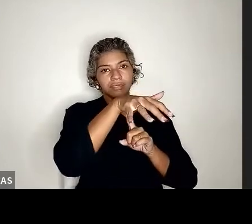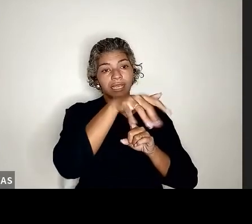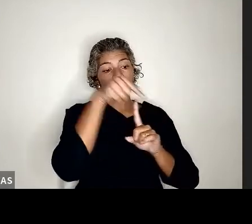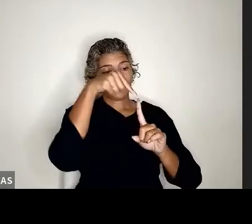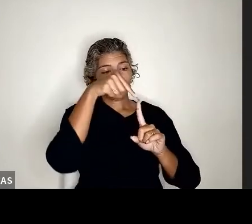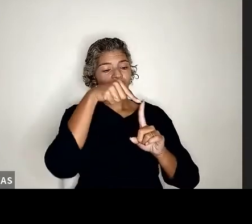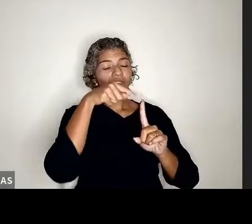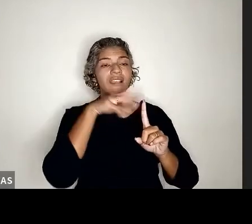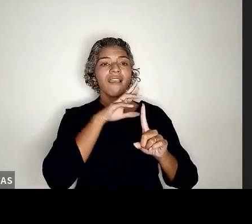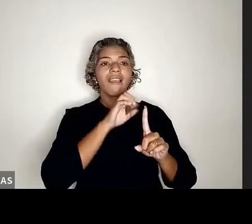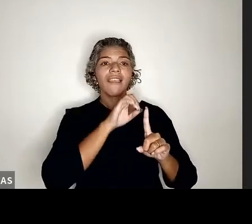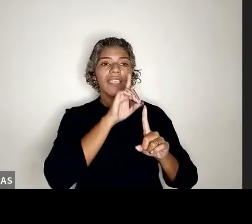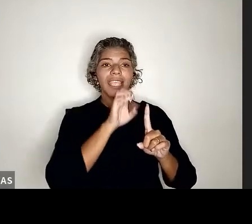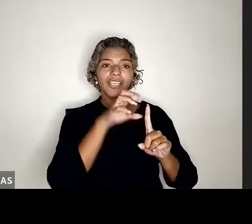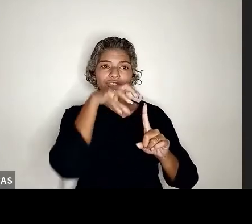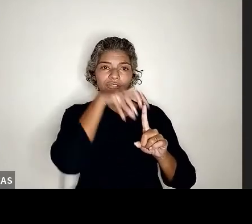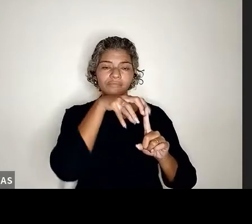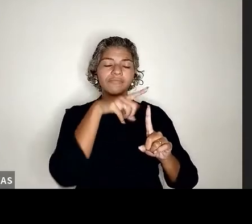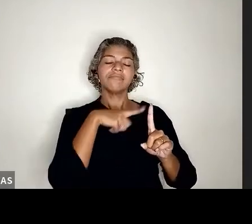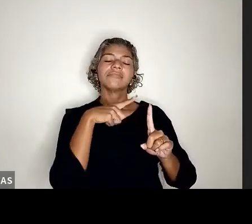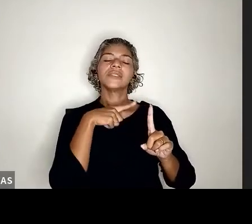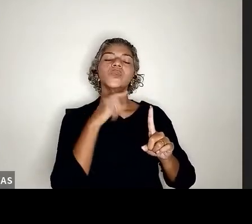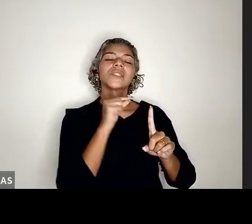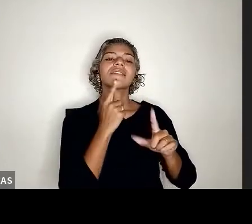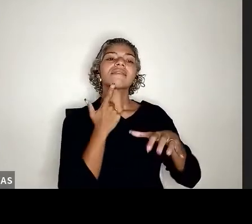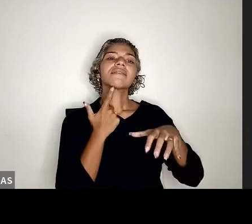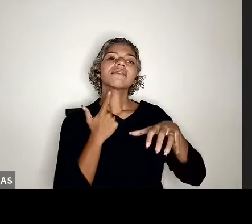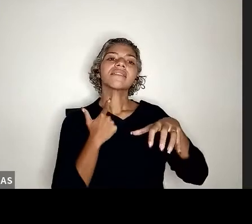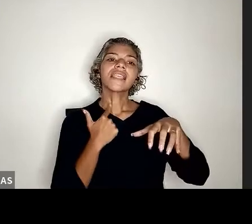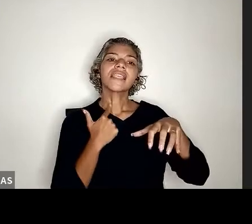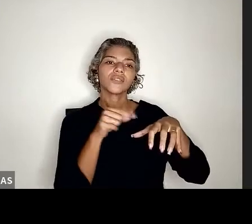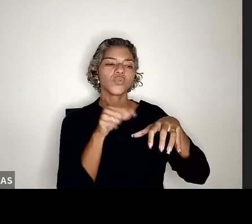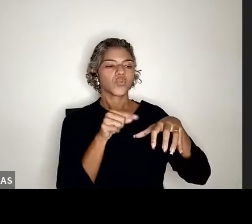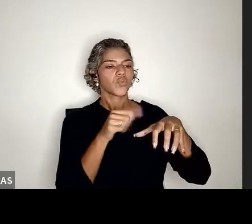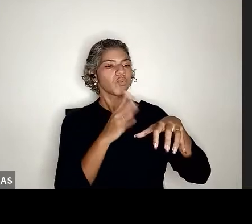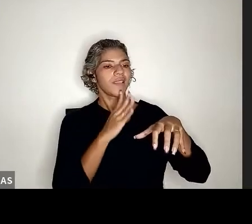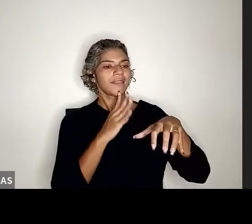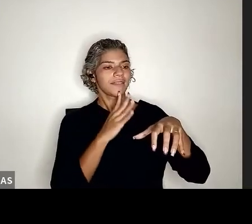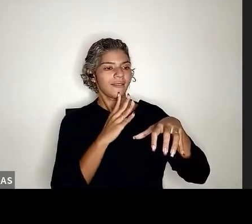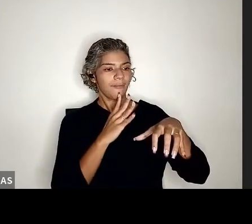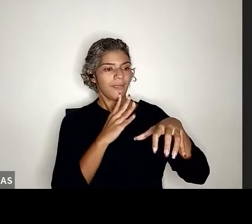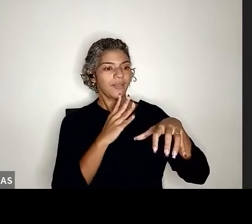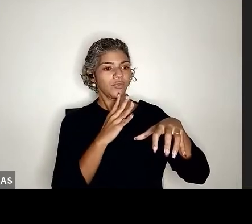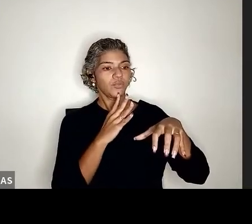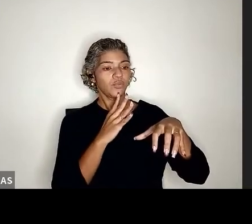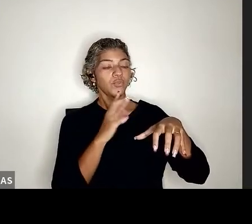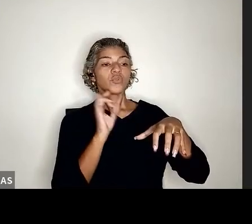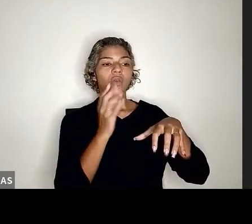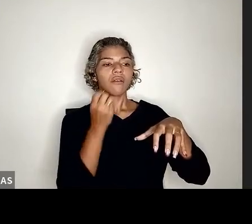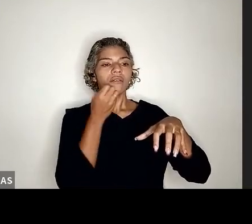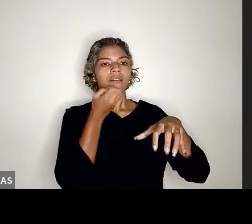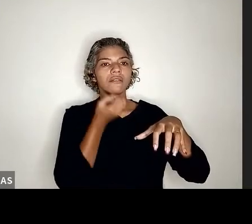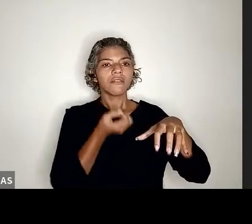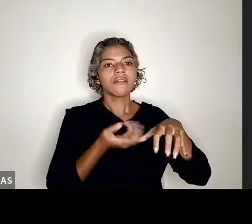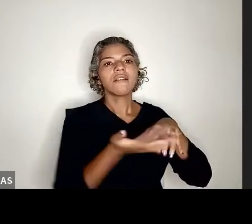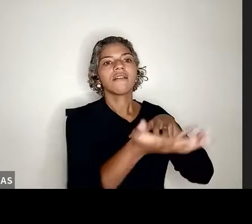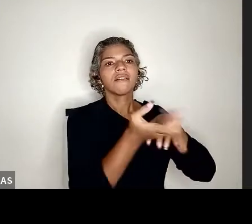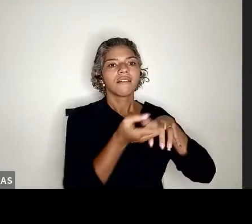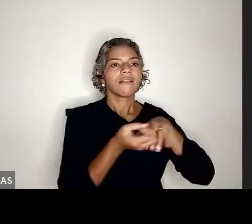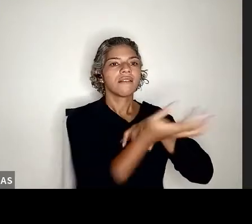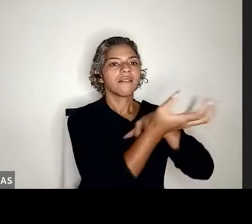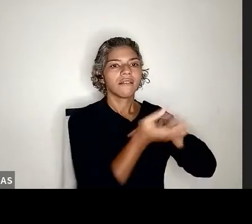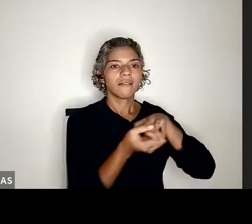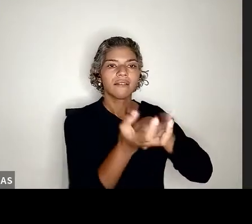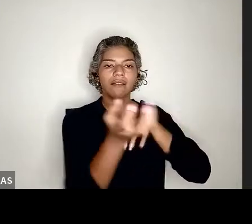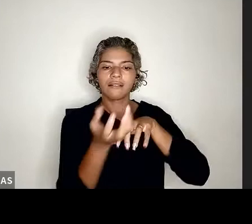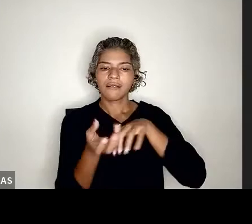não de levar conhecimento, mas de trocar conhecimento, compartilhar conhecimento, aprender